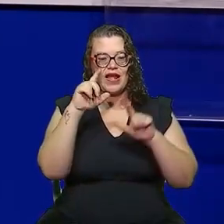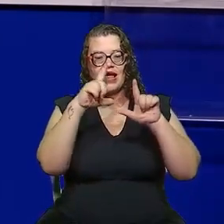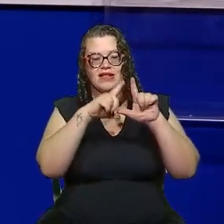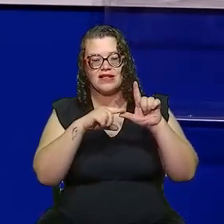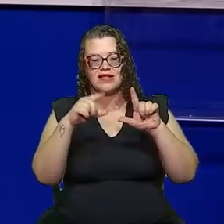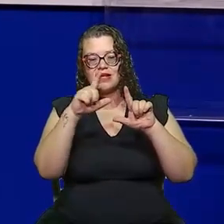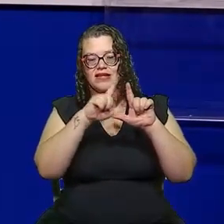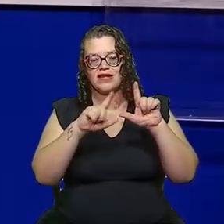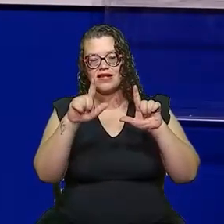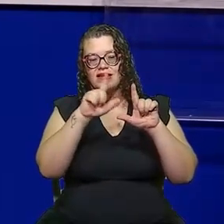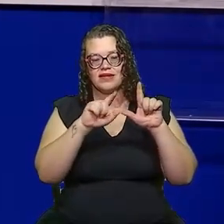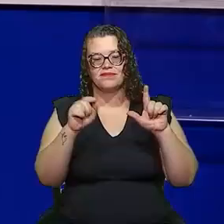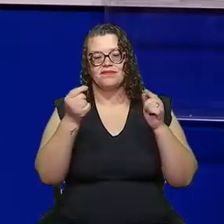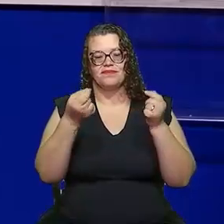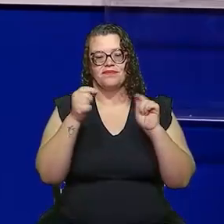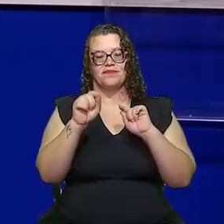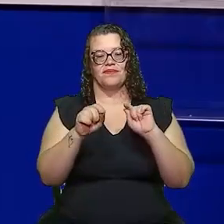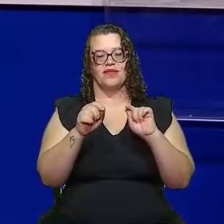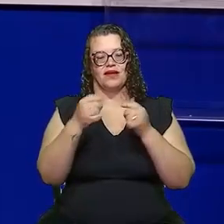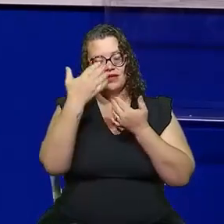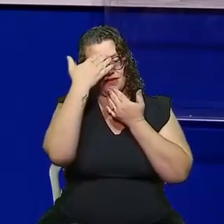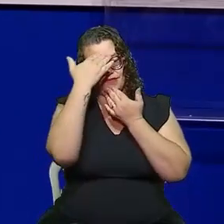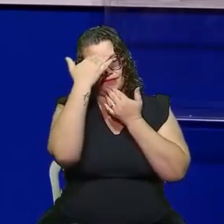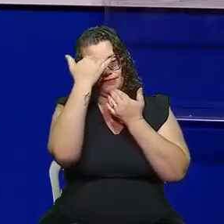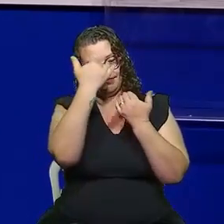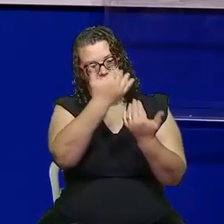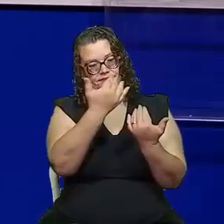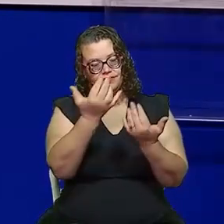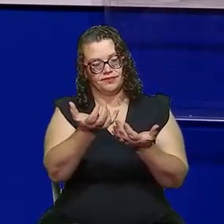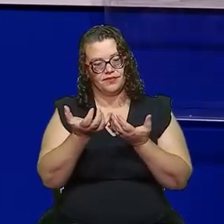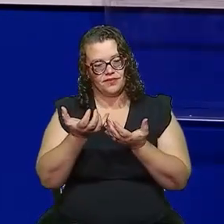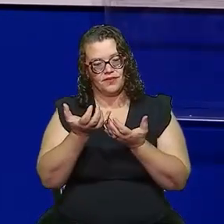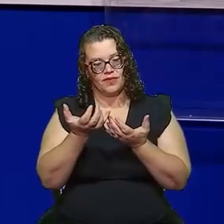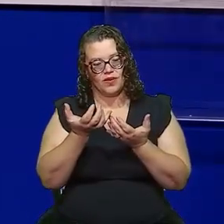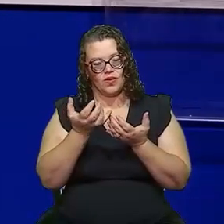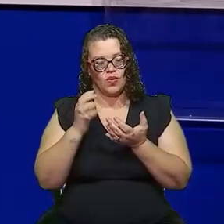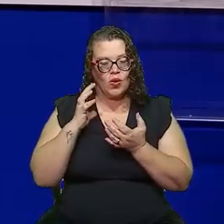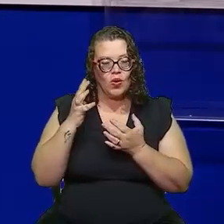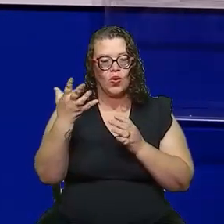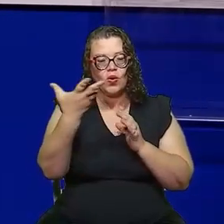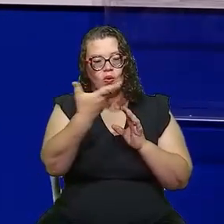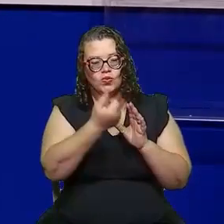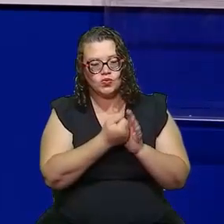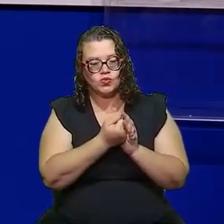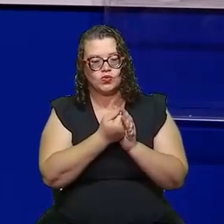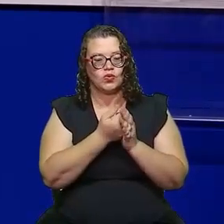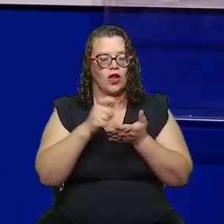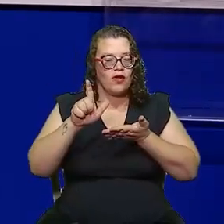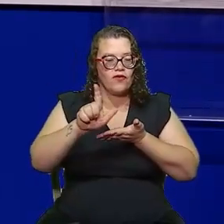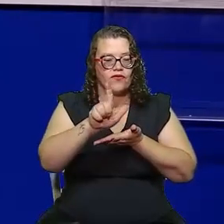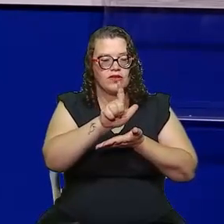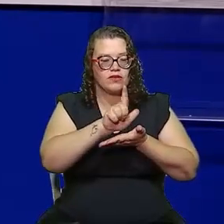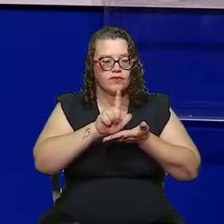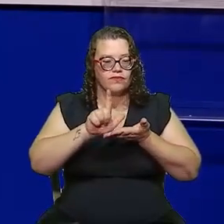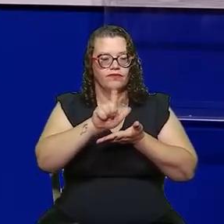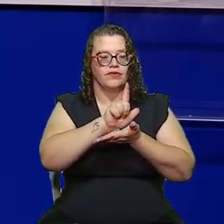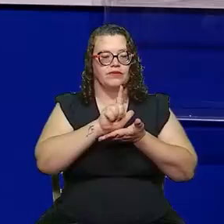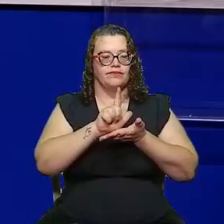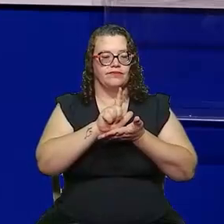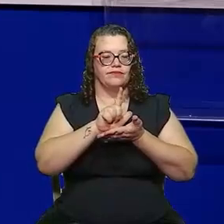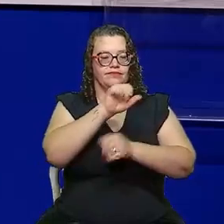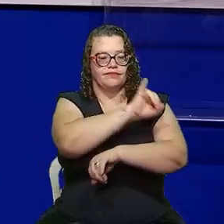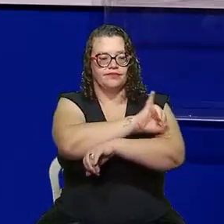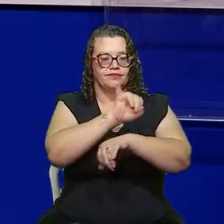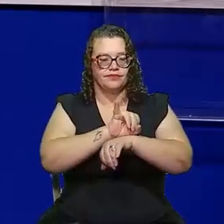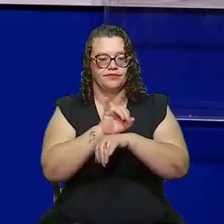5º Flitabira. No canto direito está um grande telão que passa ao vivo a roda de conversa em questão, junto com os intérpretes de Libras.